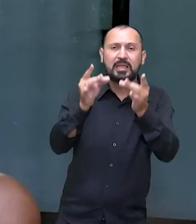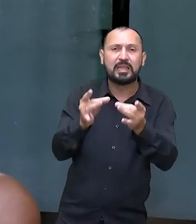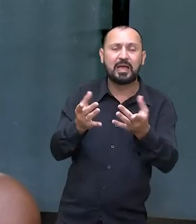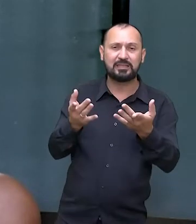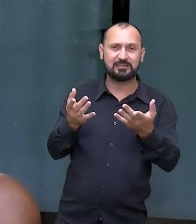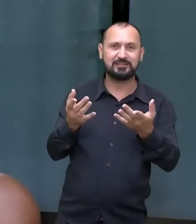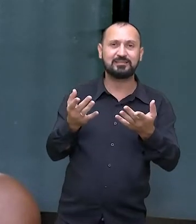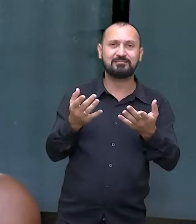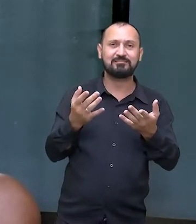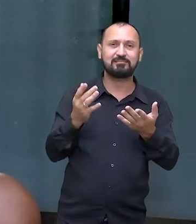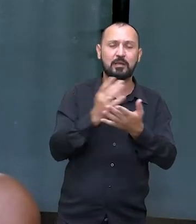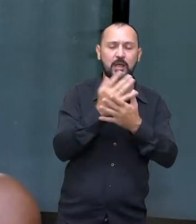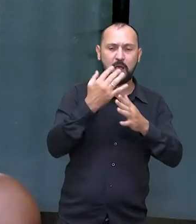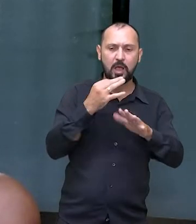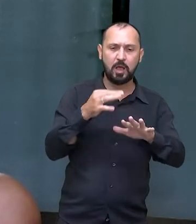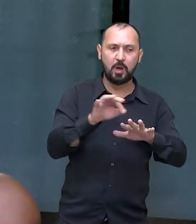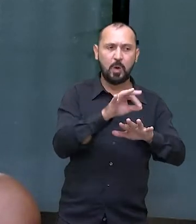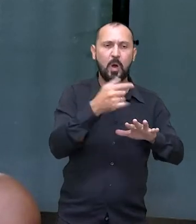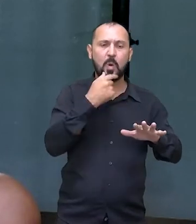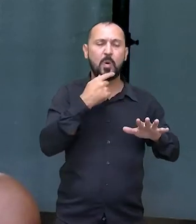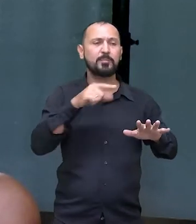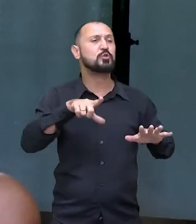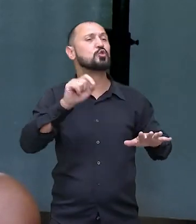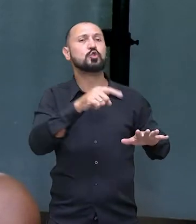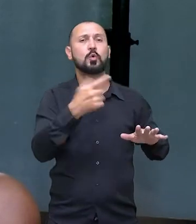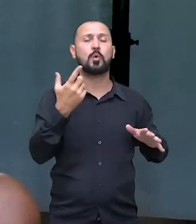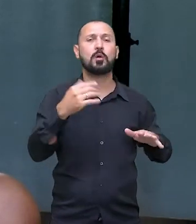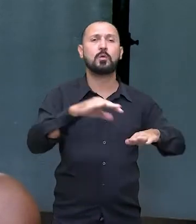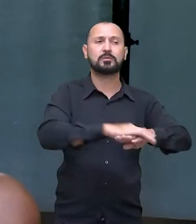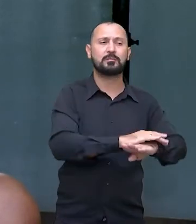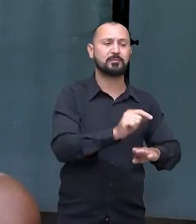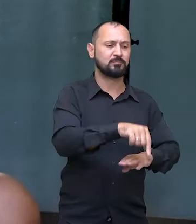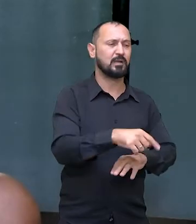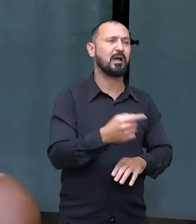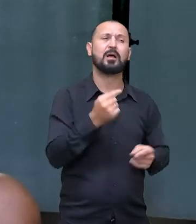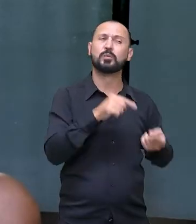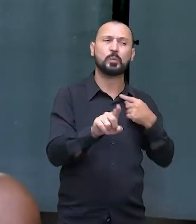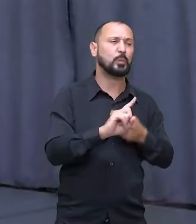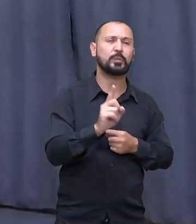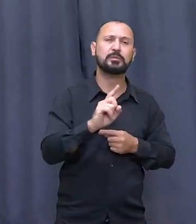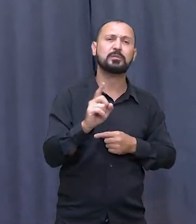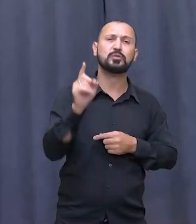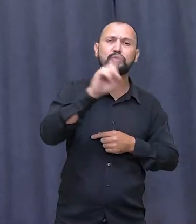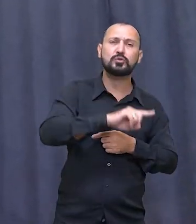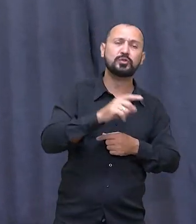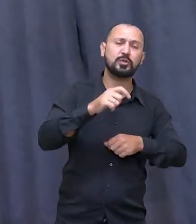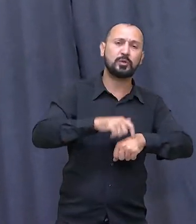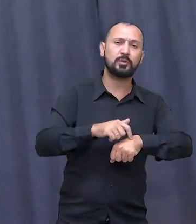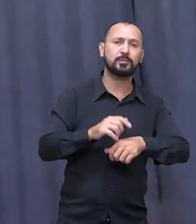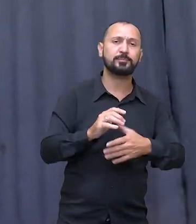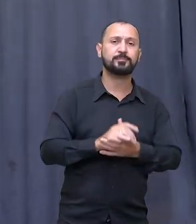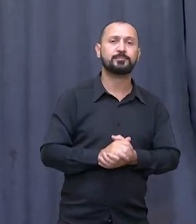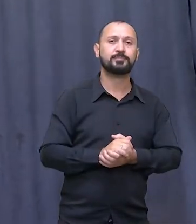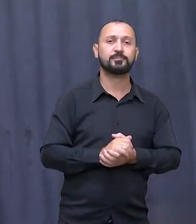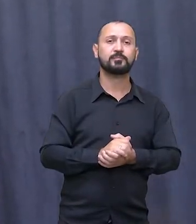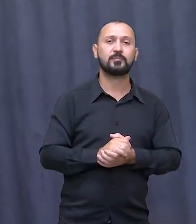detalhes, a cor do seu esmalte que ele escolhe, o sapato que ele falou que não é para você usar naquele